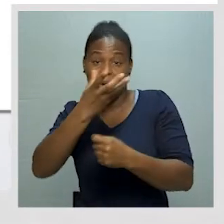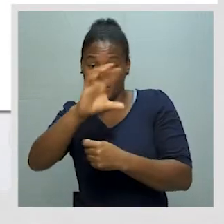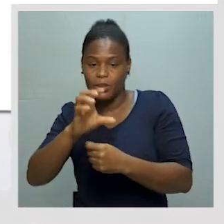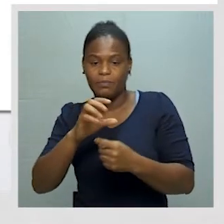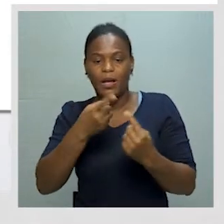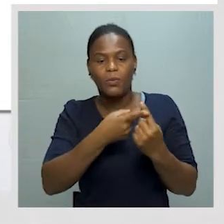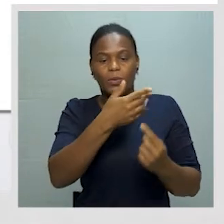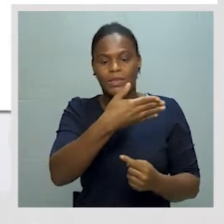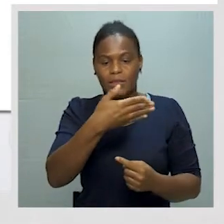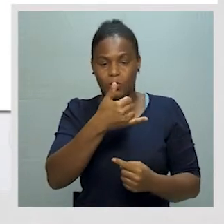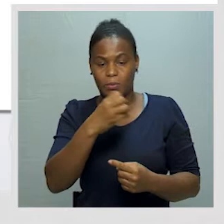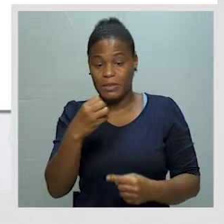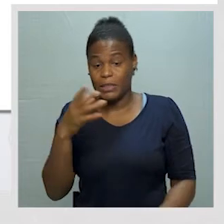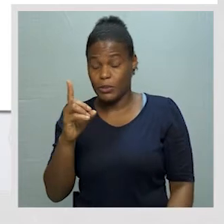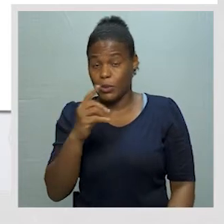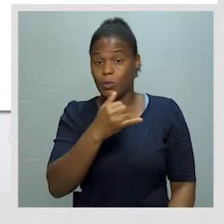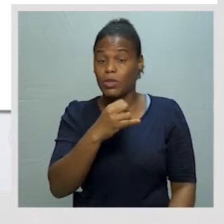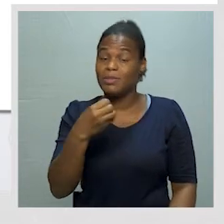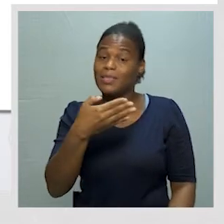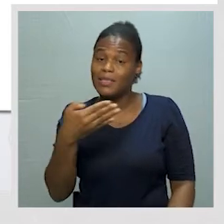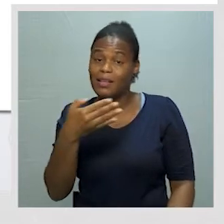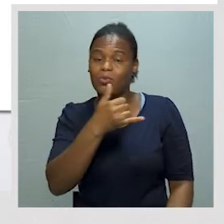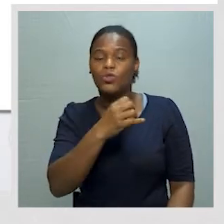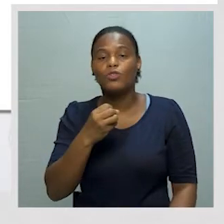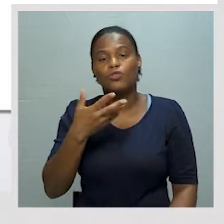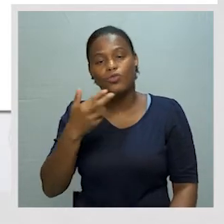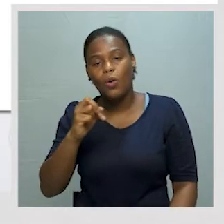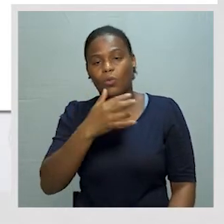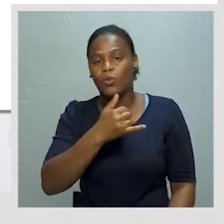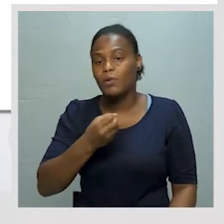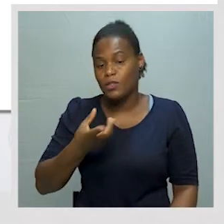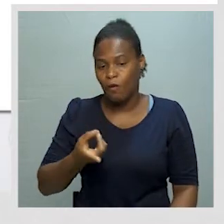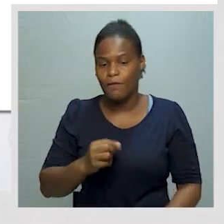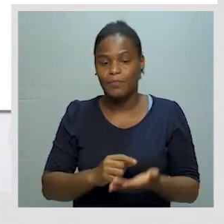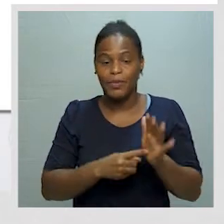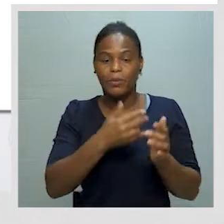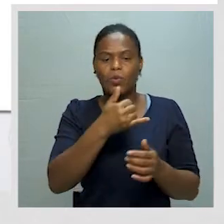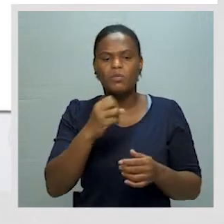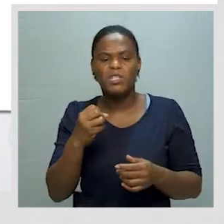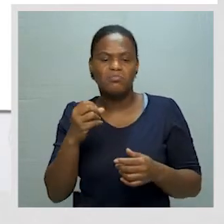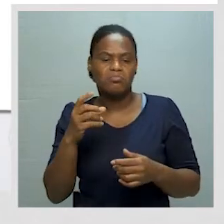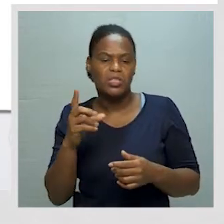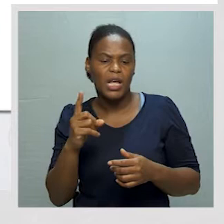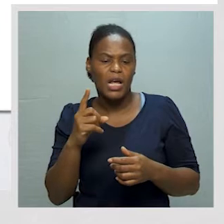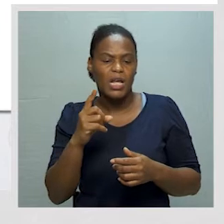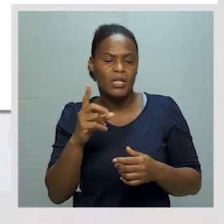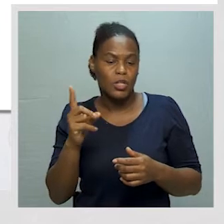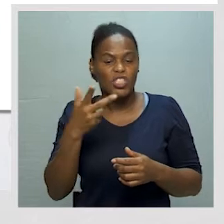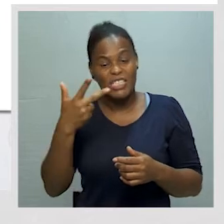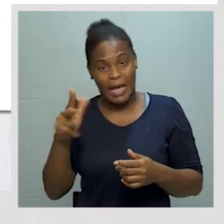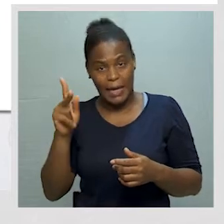2017, 2018 e 2019. Em 2016, a quantidade produzida de mandioca é de 100